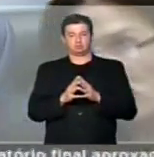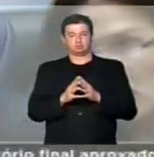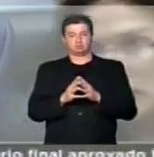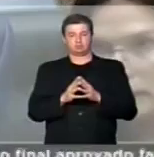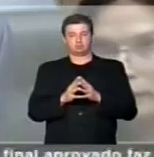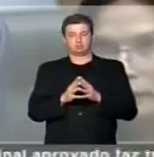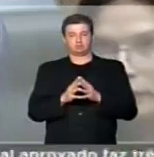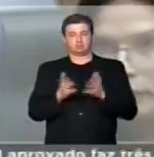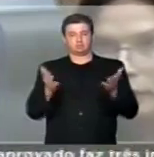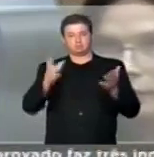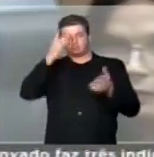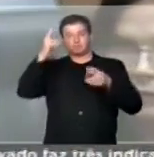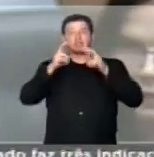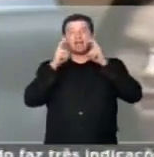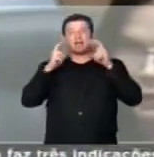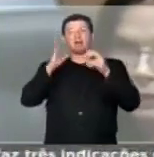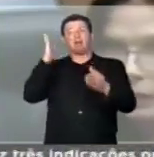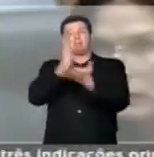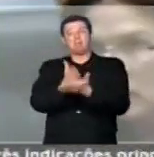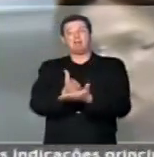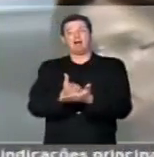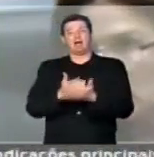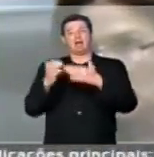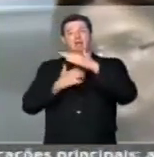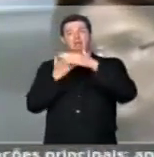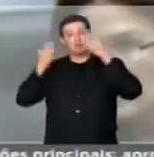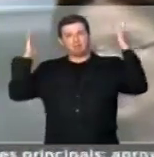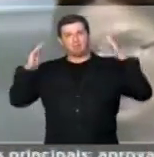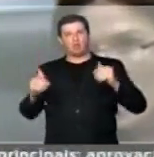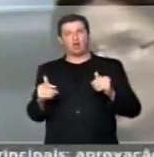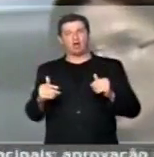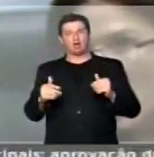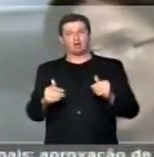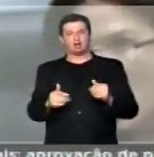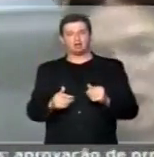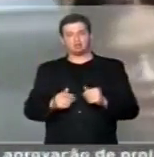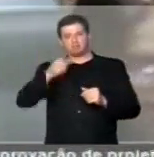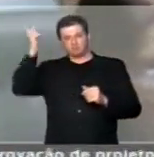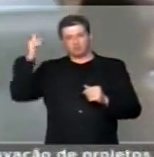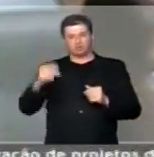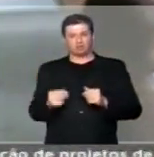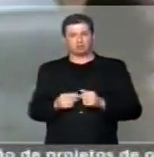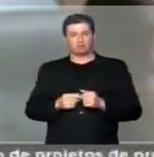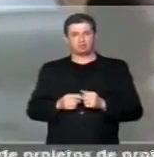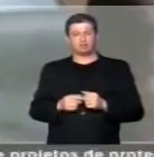tributar para o trabalhador! Para de ferrar o empresário, pô! Ninguém aguenta mais.